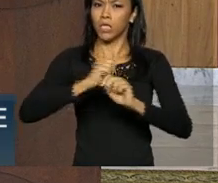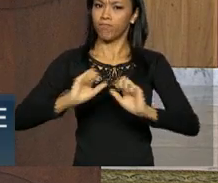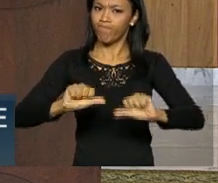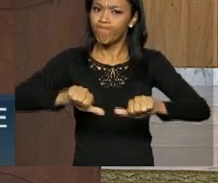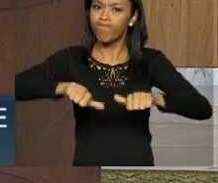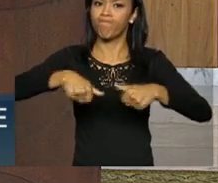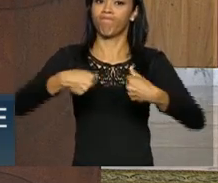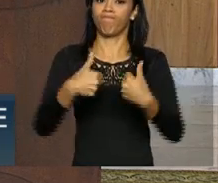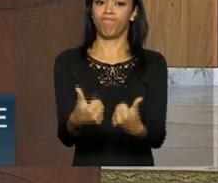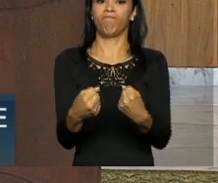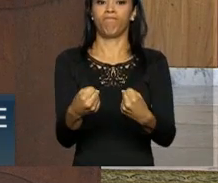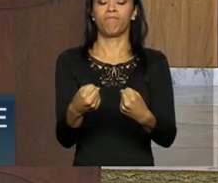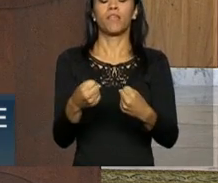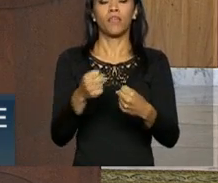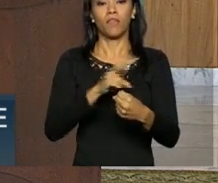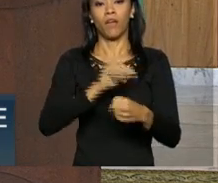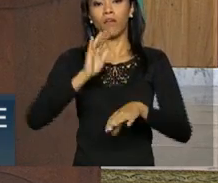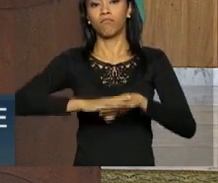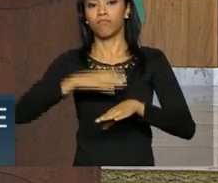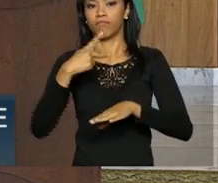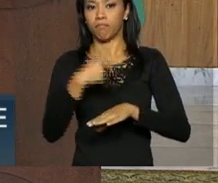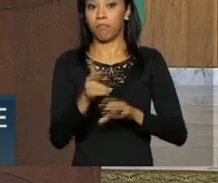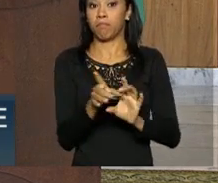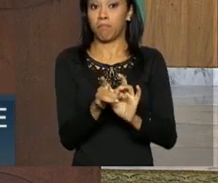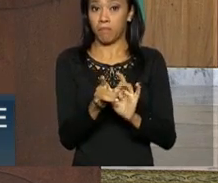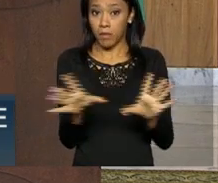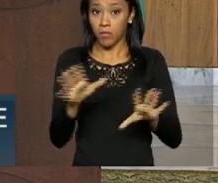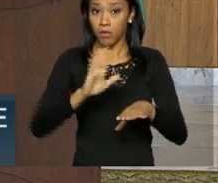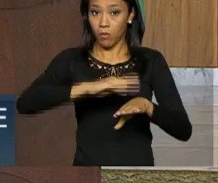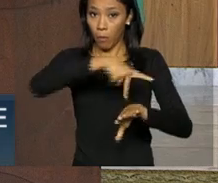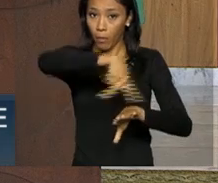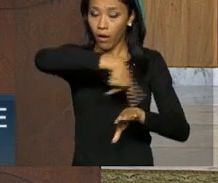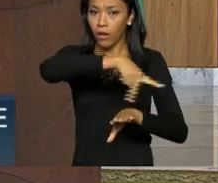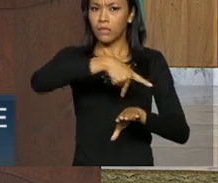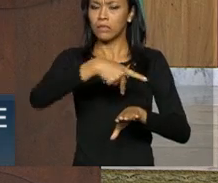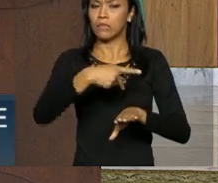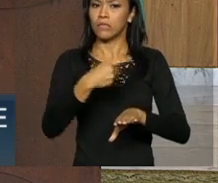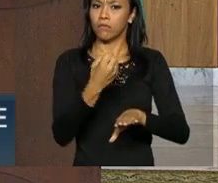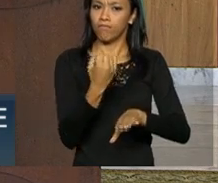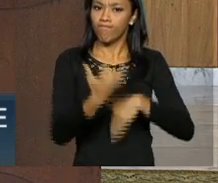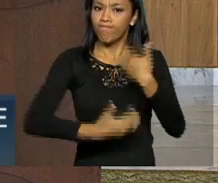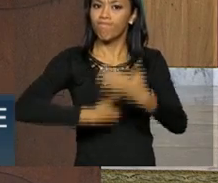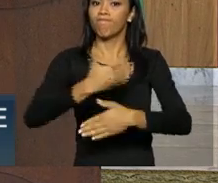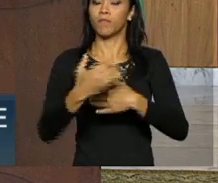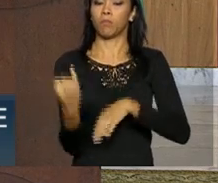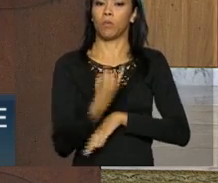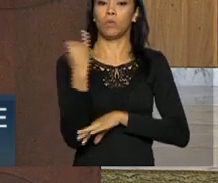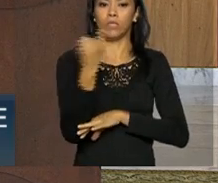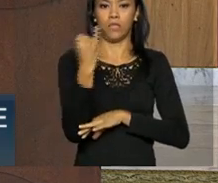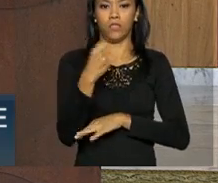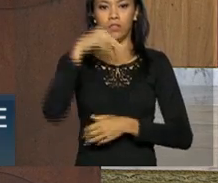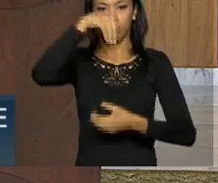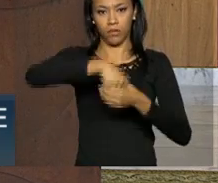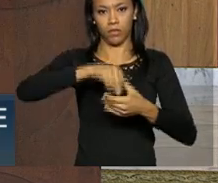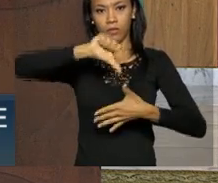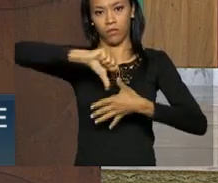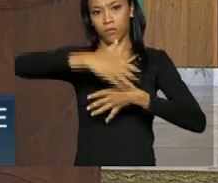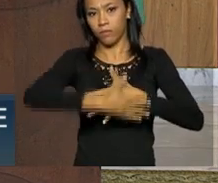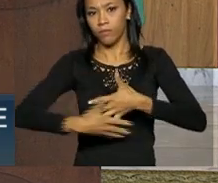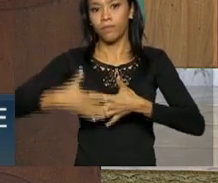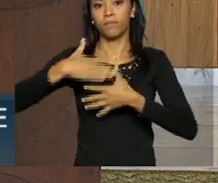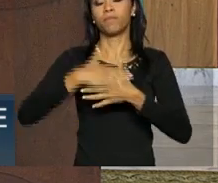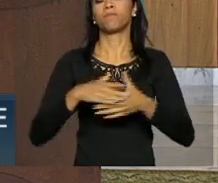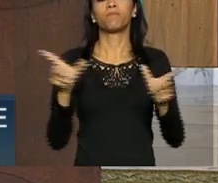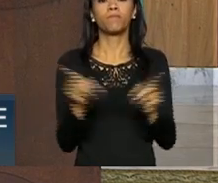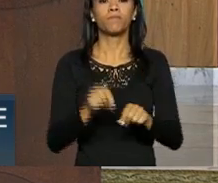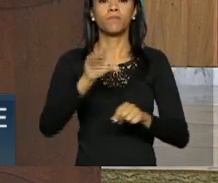permitirão que o país desempenhe papel cada vez mais importante em nossa região.